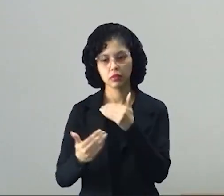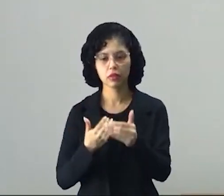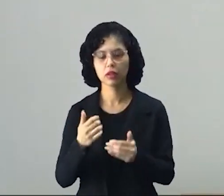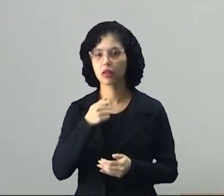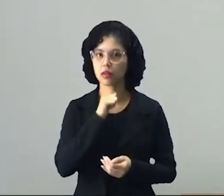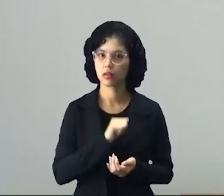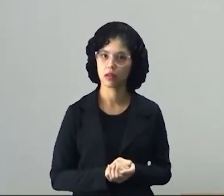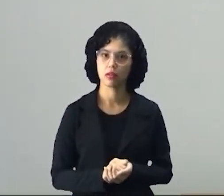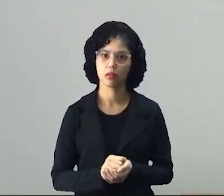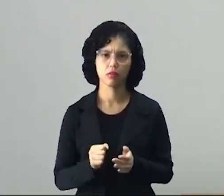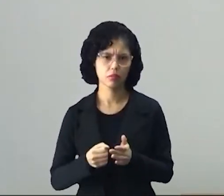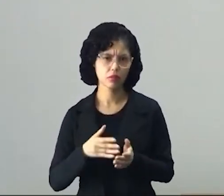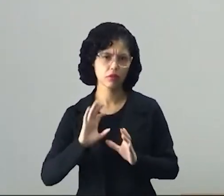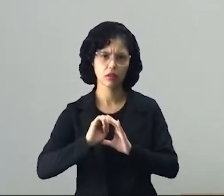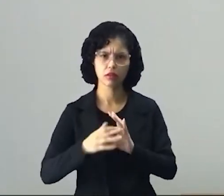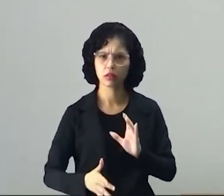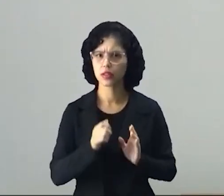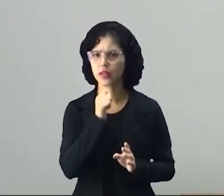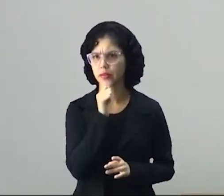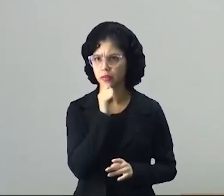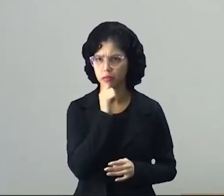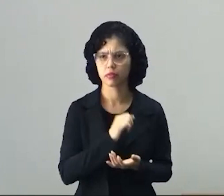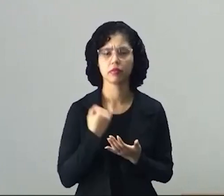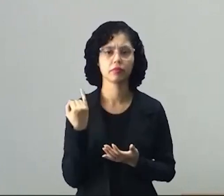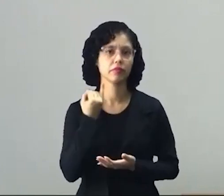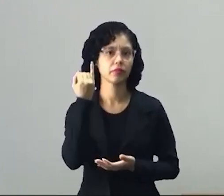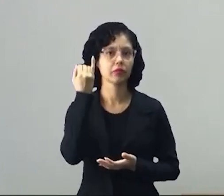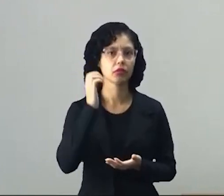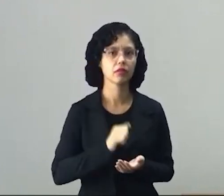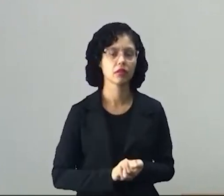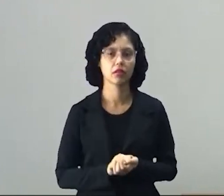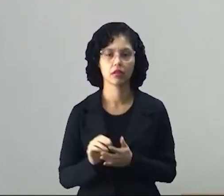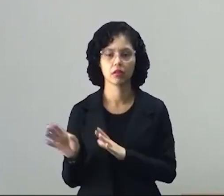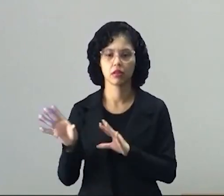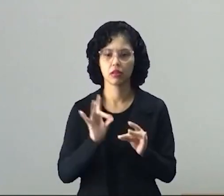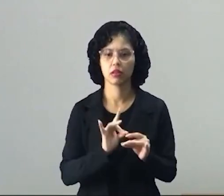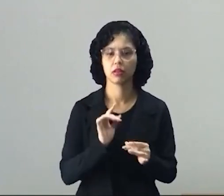formação do zigoto muito característico. E, em especial, eu quero trazer para